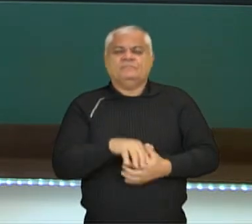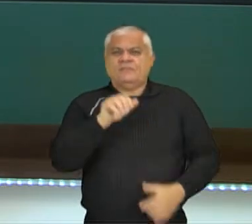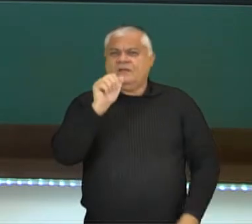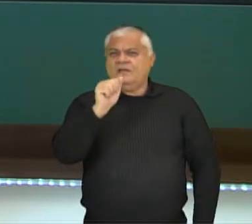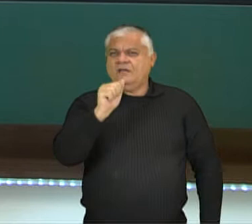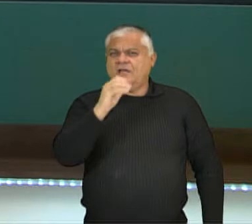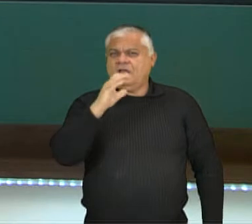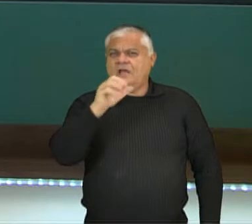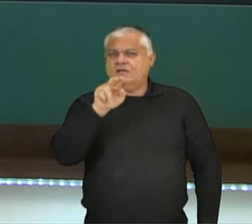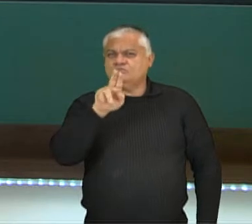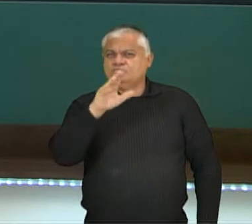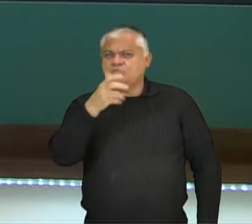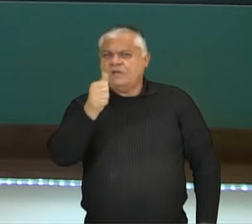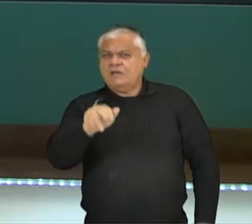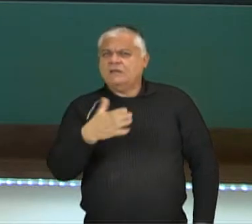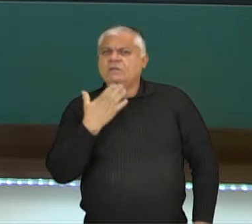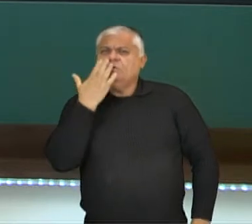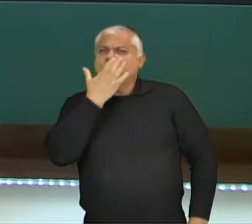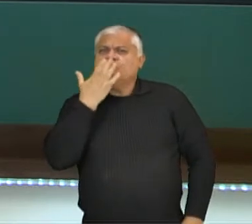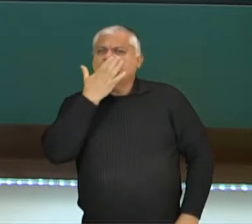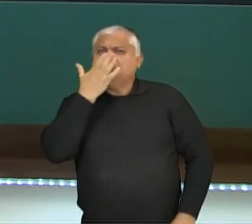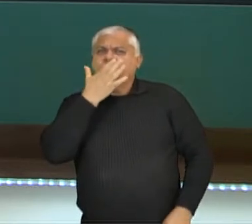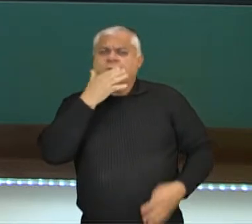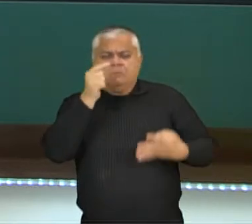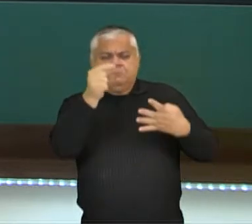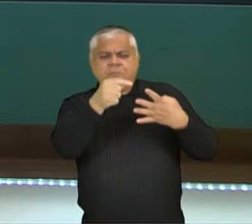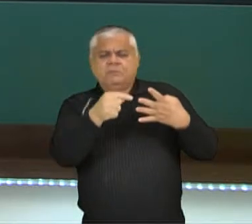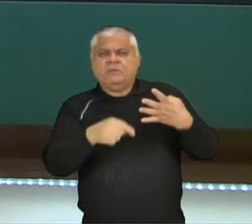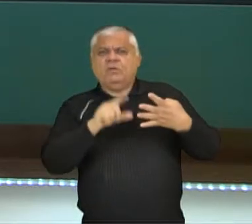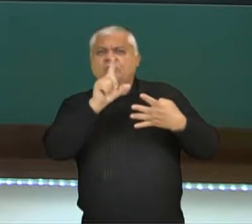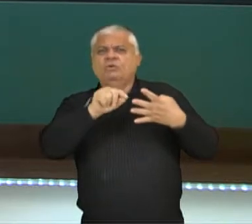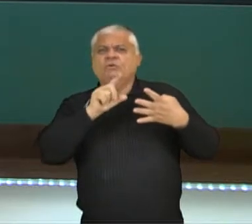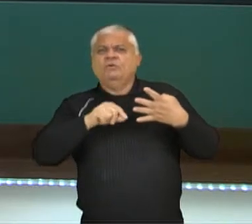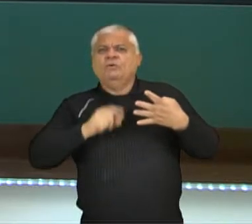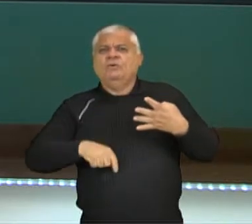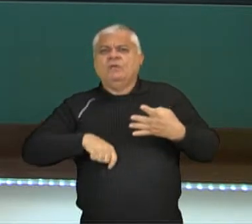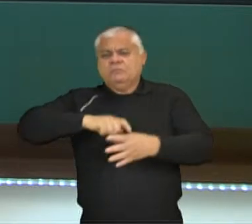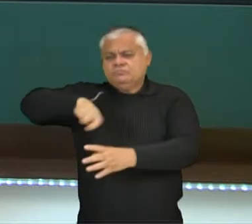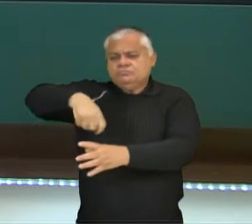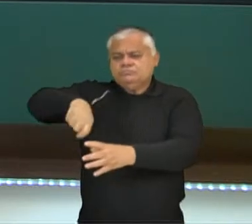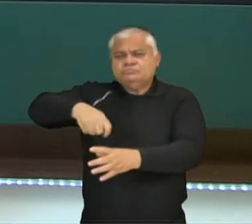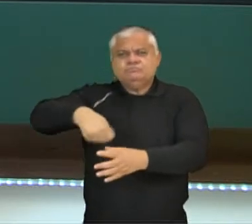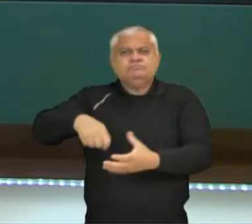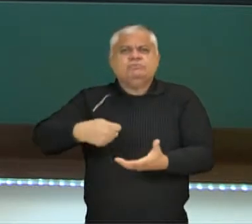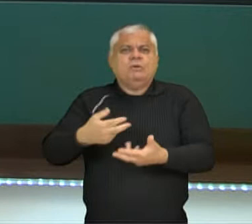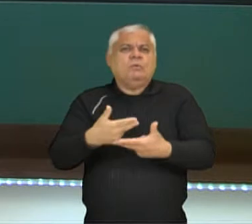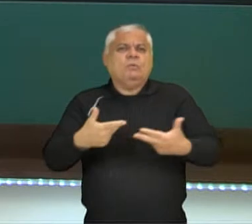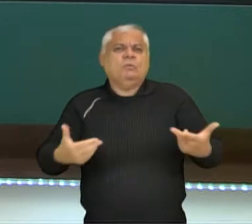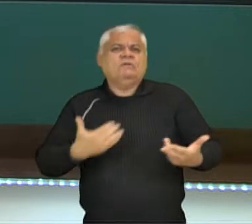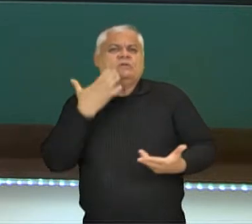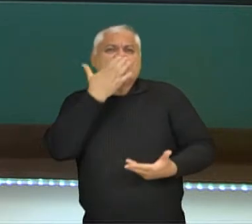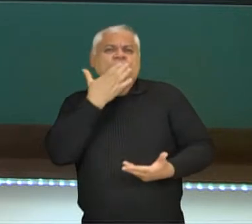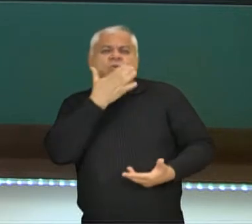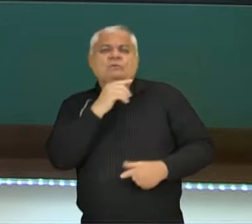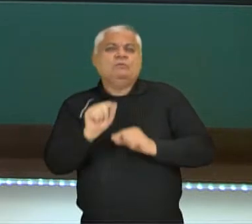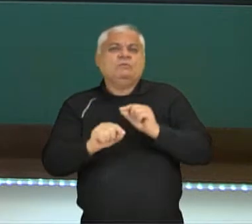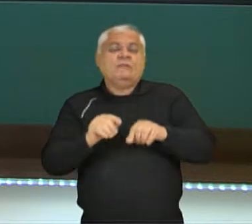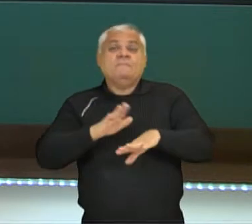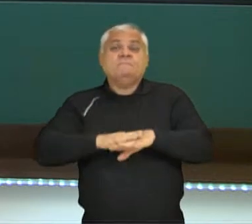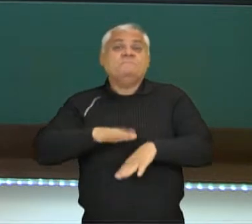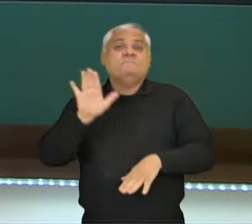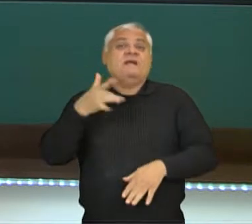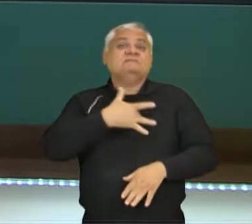Açúcar. Quais são as opções para adoçar os alimentos e quais são as